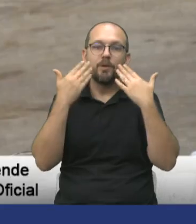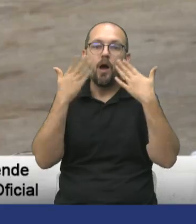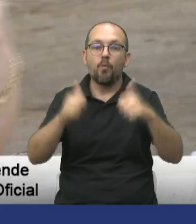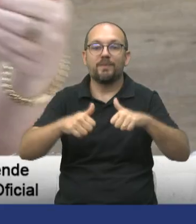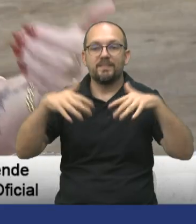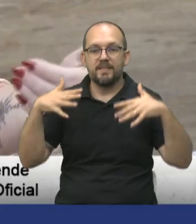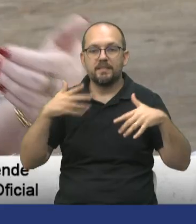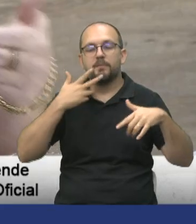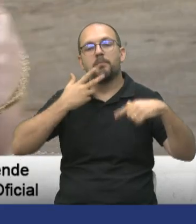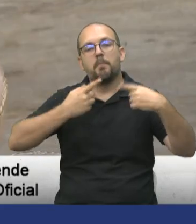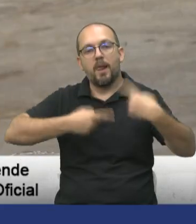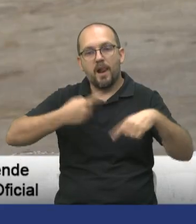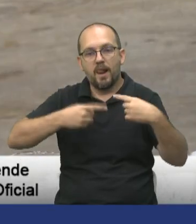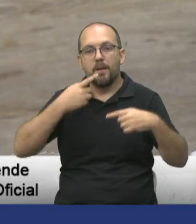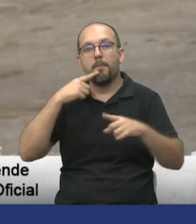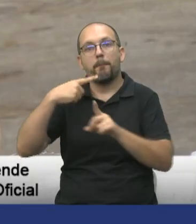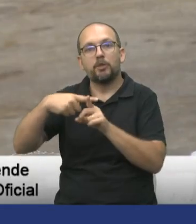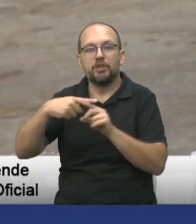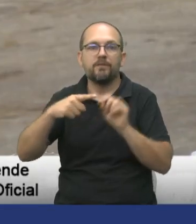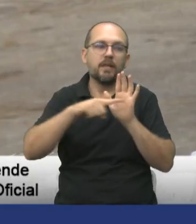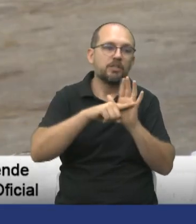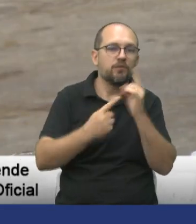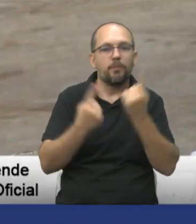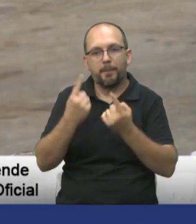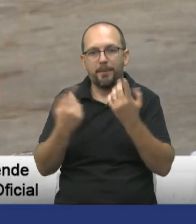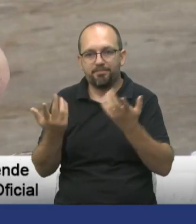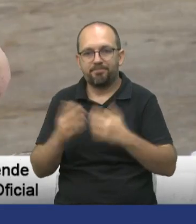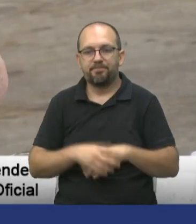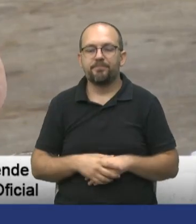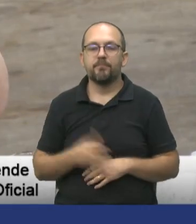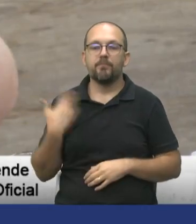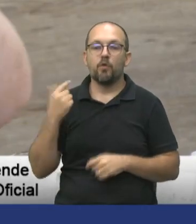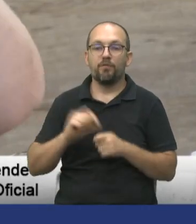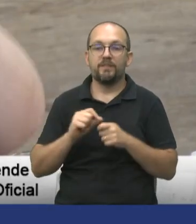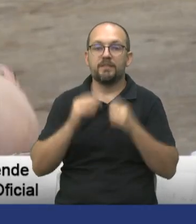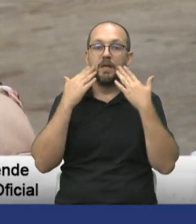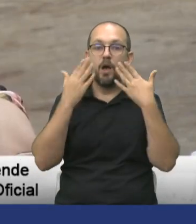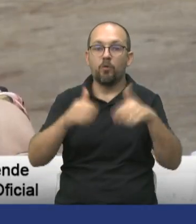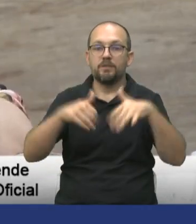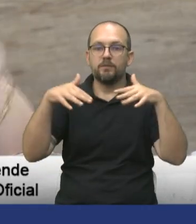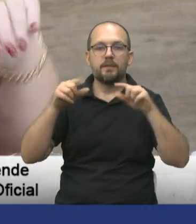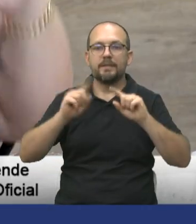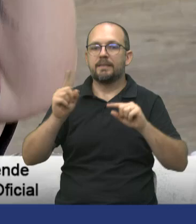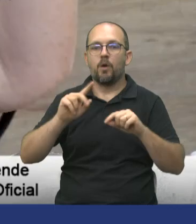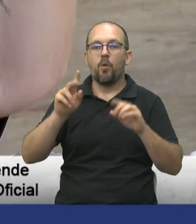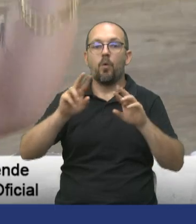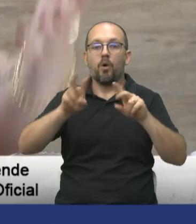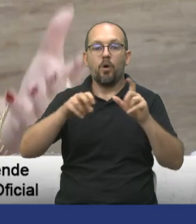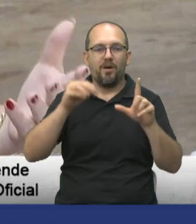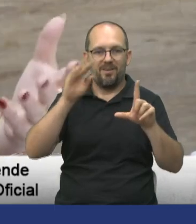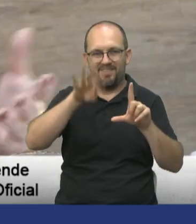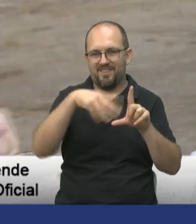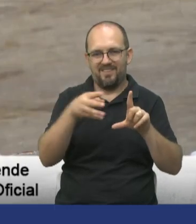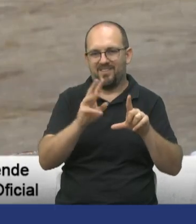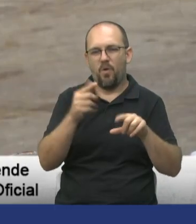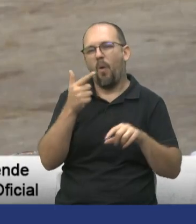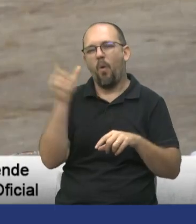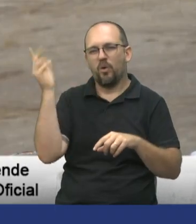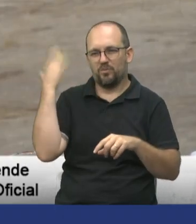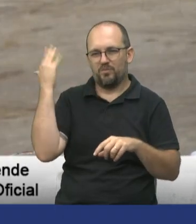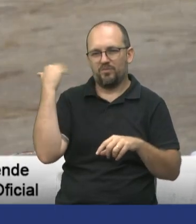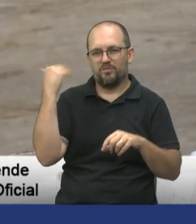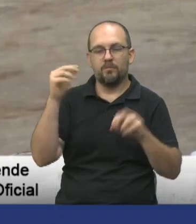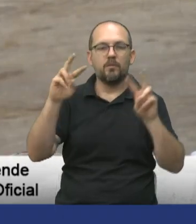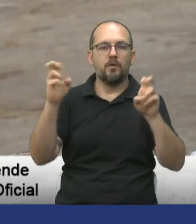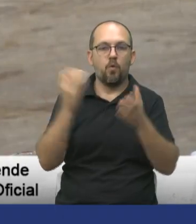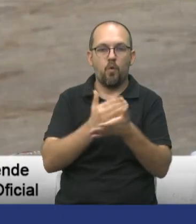para discutirmos os prós e os contras. Eu fiz uma audiência pública não de instrução de calendário, de uma outra demanda no